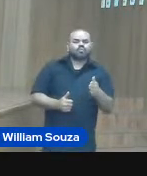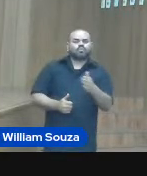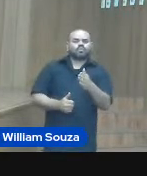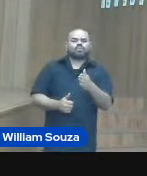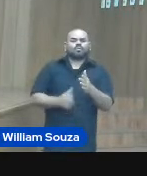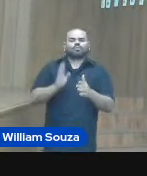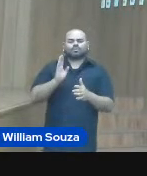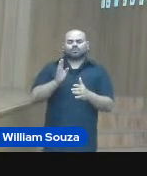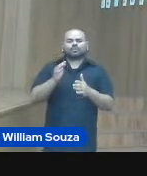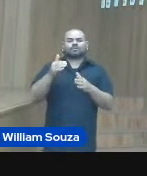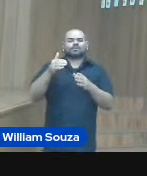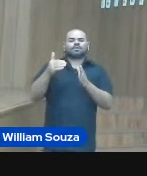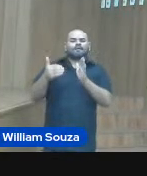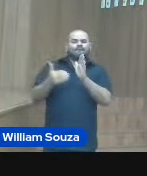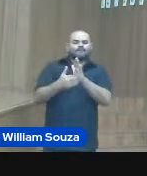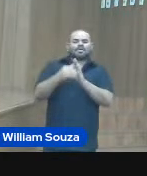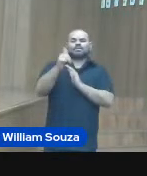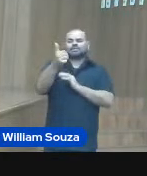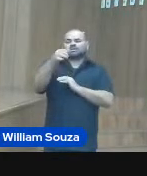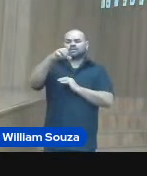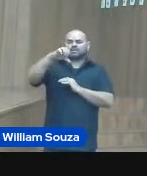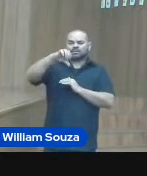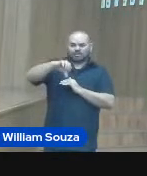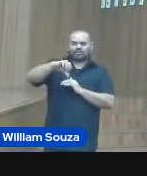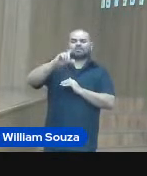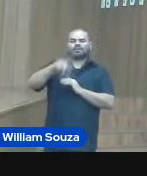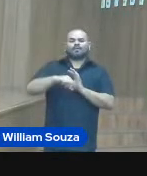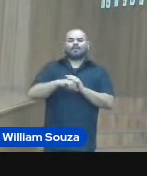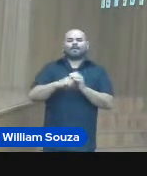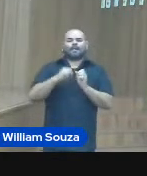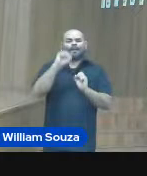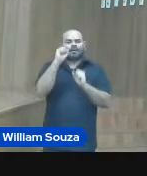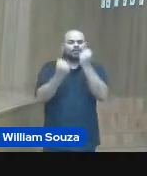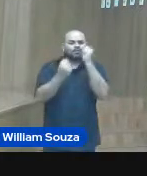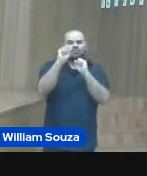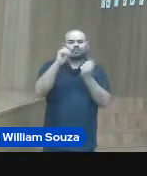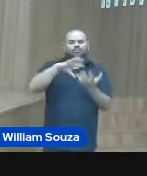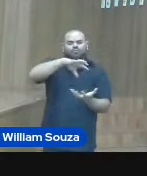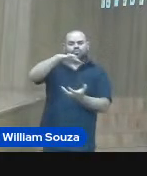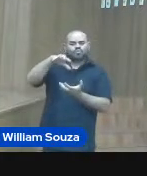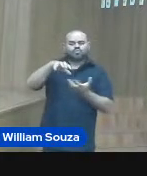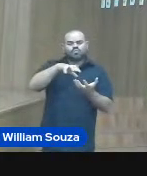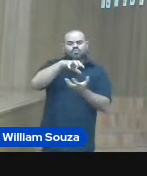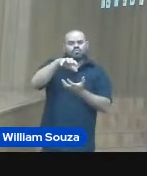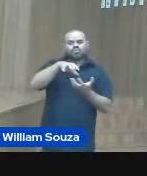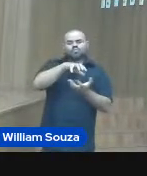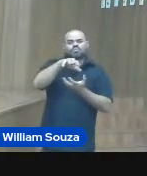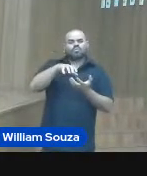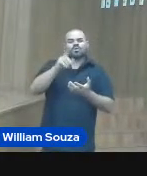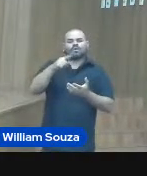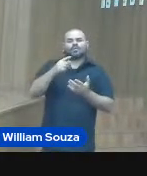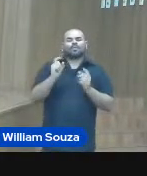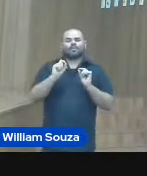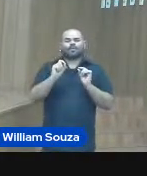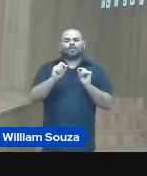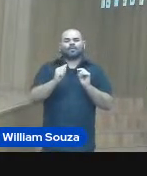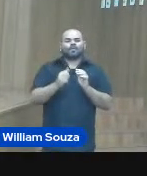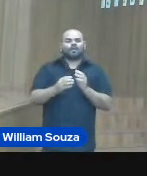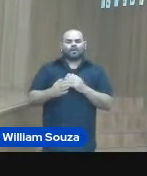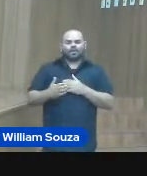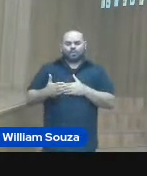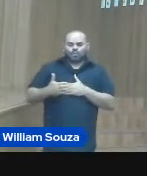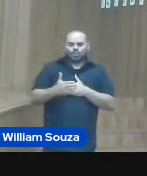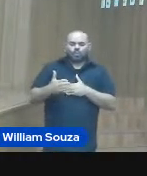aquela revolução industrial, e aí você tendo um super submarino para chegar no fundo do mar, vendo criaturas